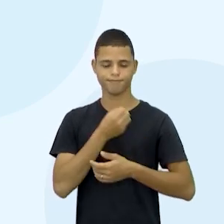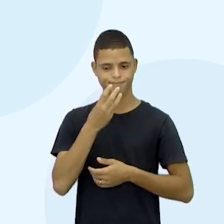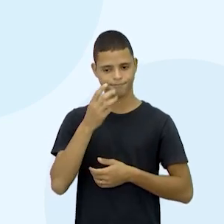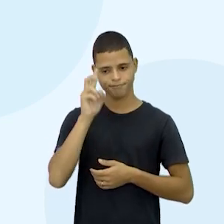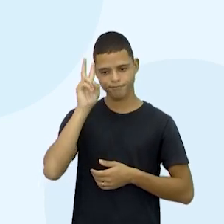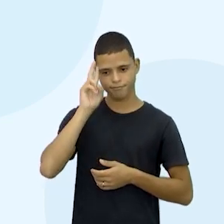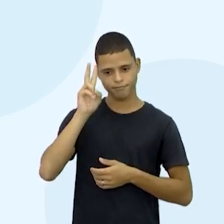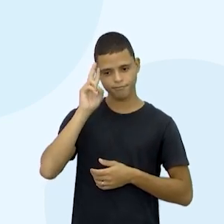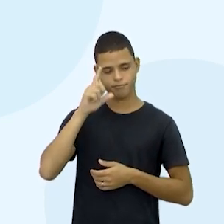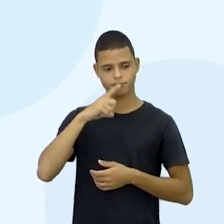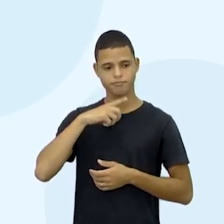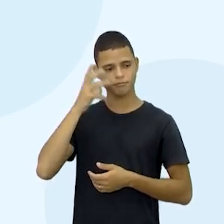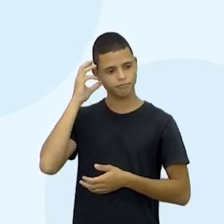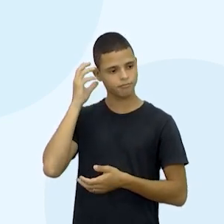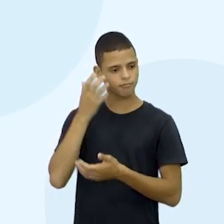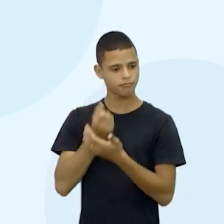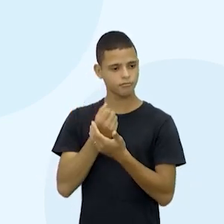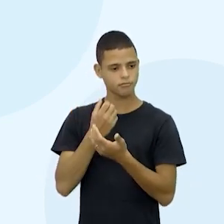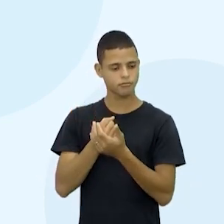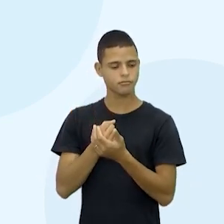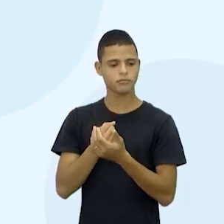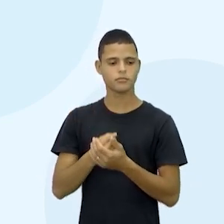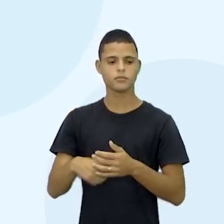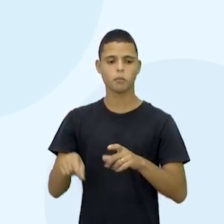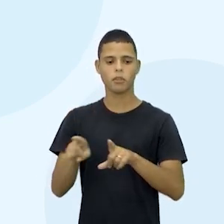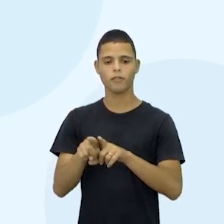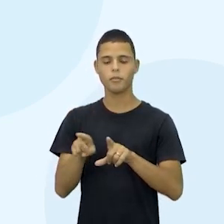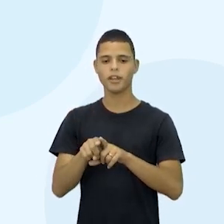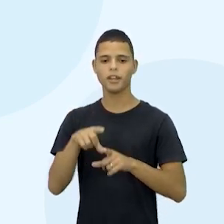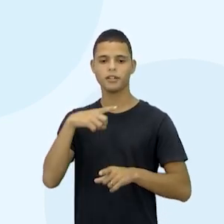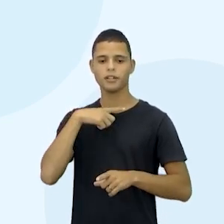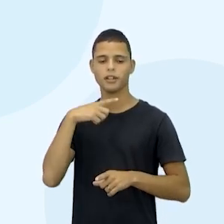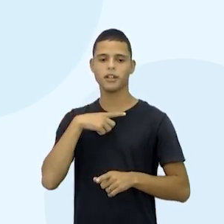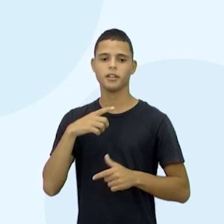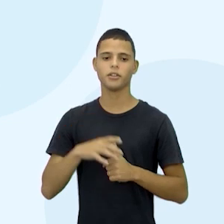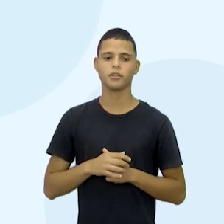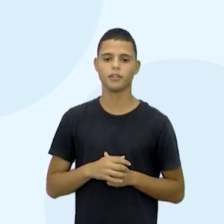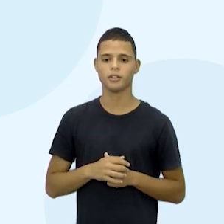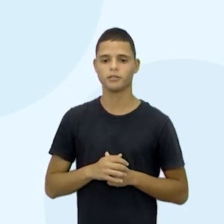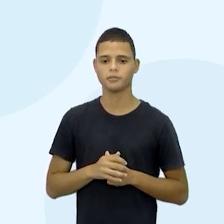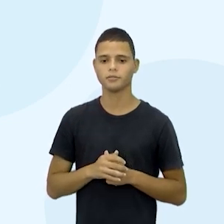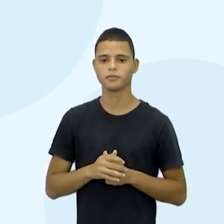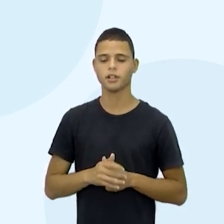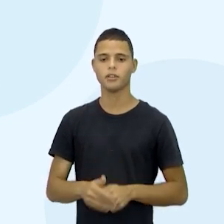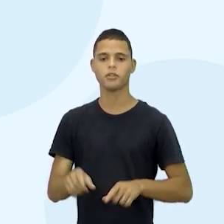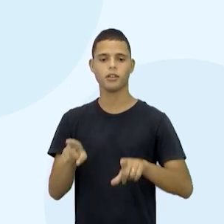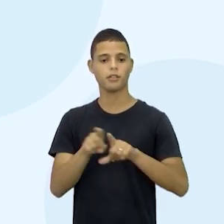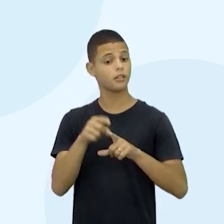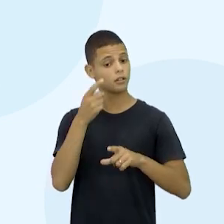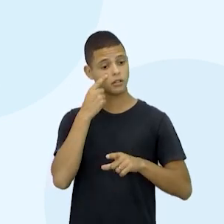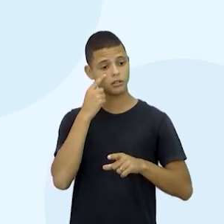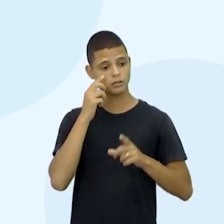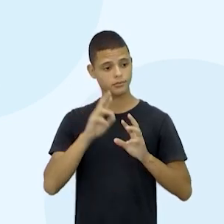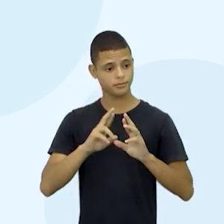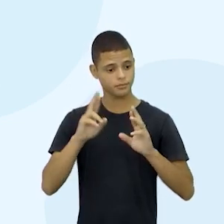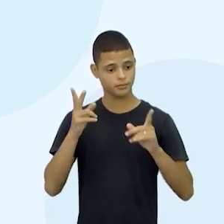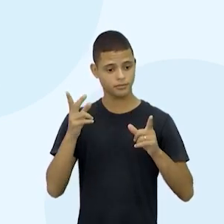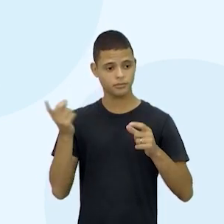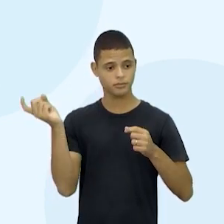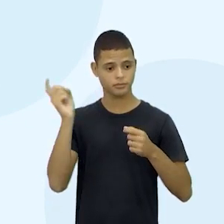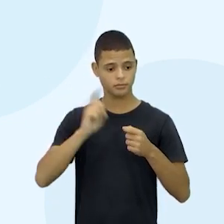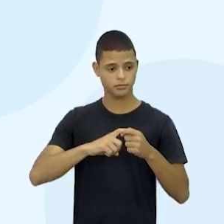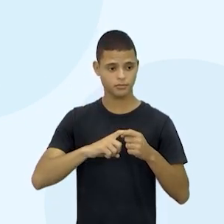Lembro que tinha um podcast. Que a gente falava o que era juros e o que era taxa nesse podcast. A gente tinha que saber a diferença de taxa e juros. Eles vão retomar e